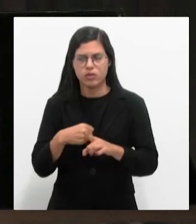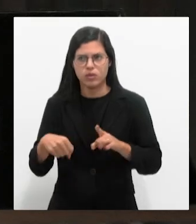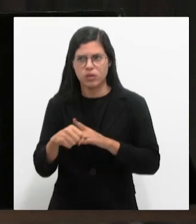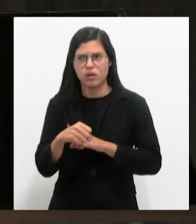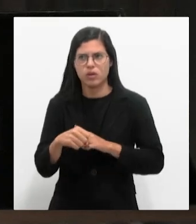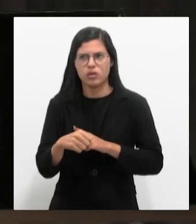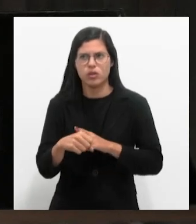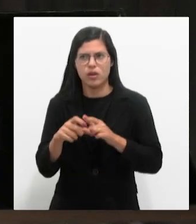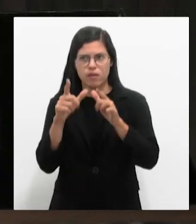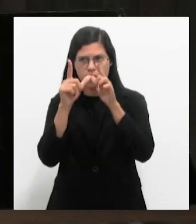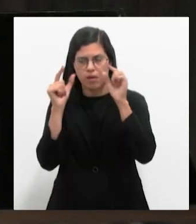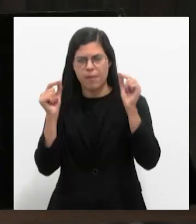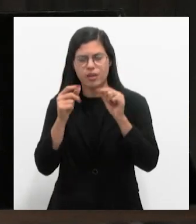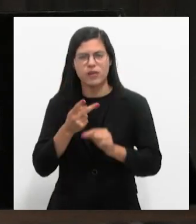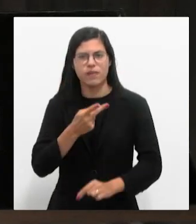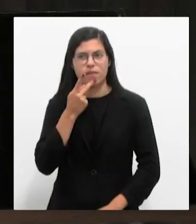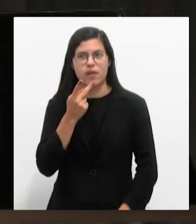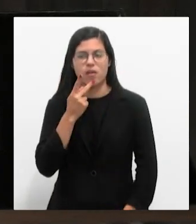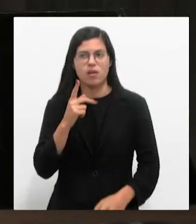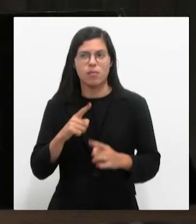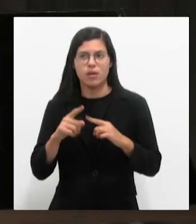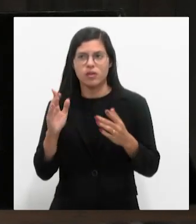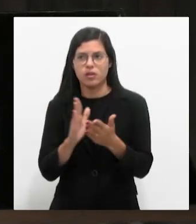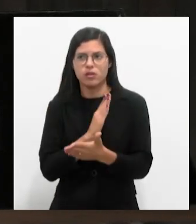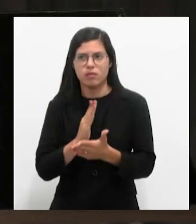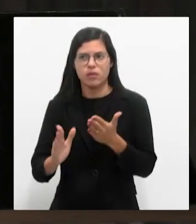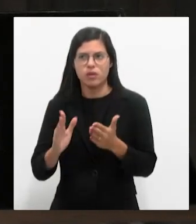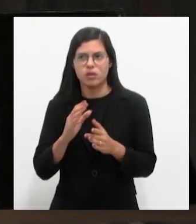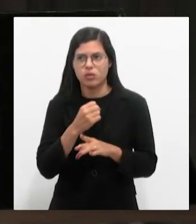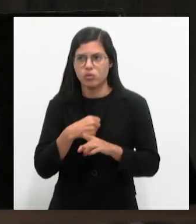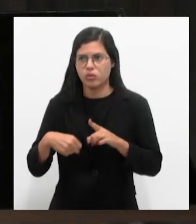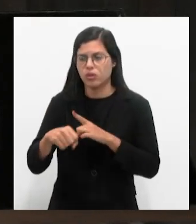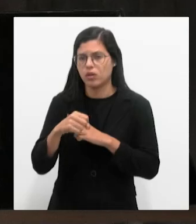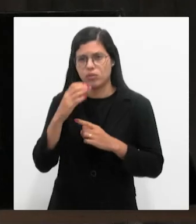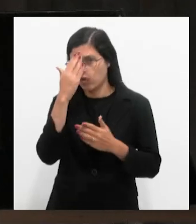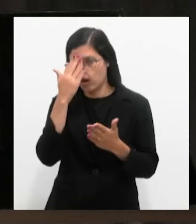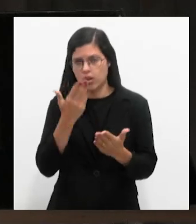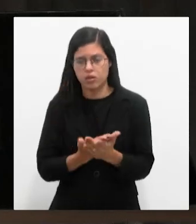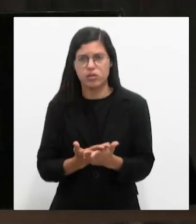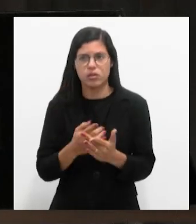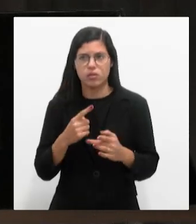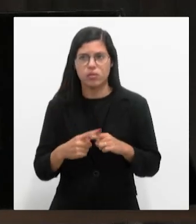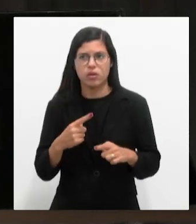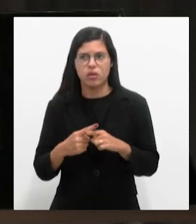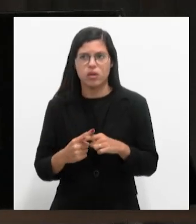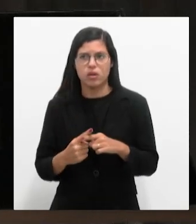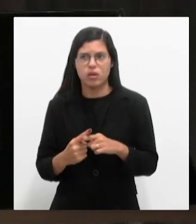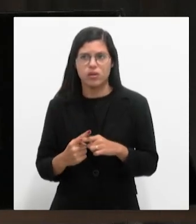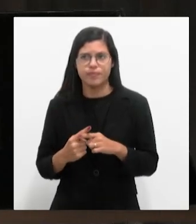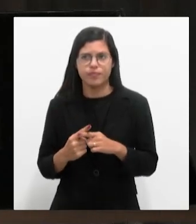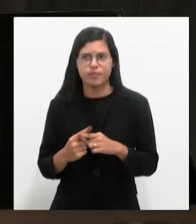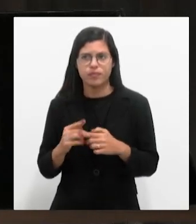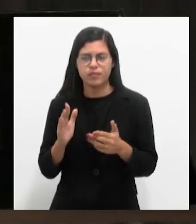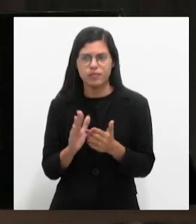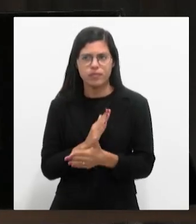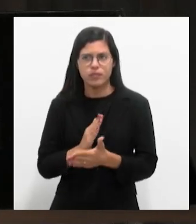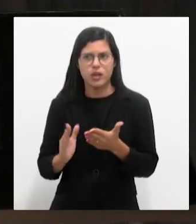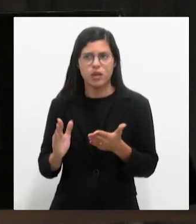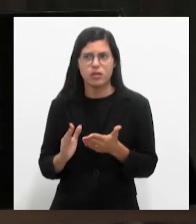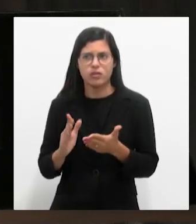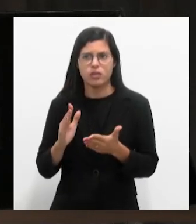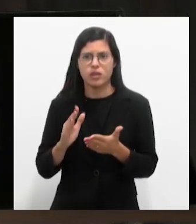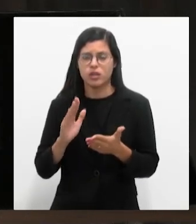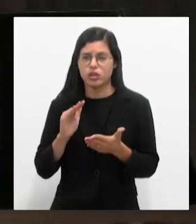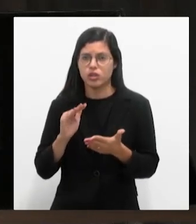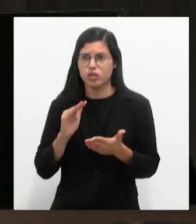enfermagem fala, mas às vezes a sociedade não acredita, até porque às vezes a gente credibiliza pessoas que às vezes não